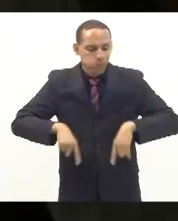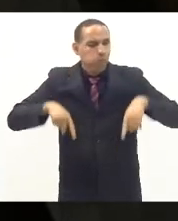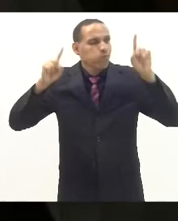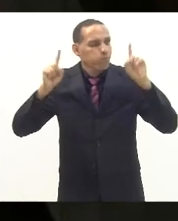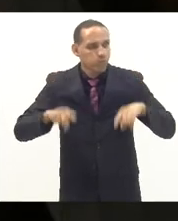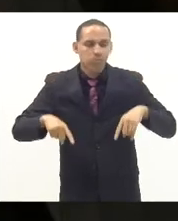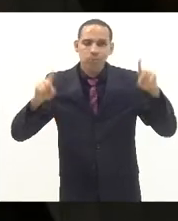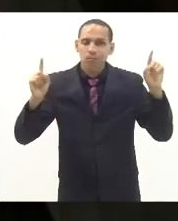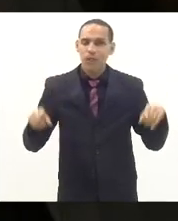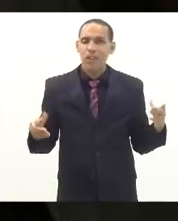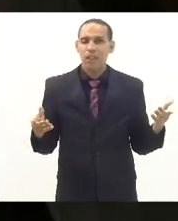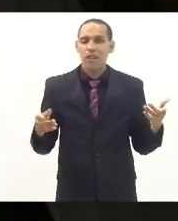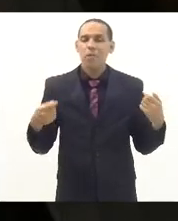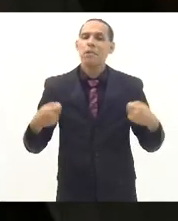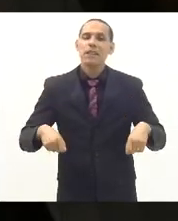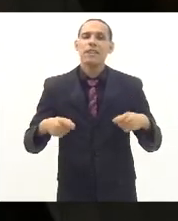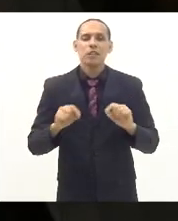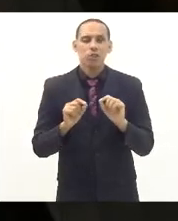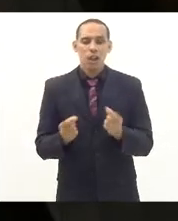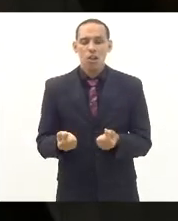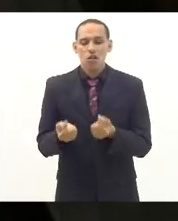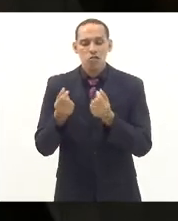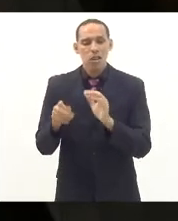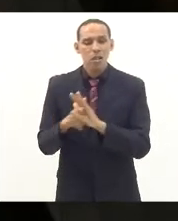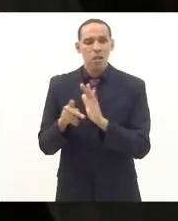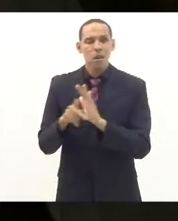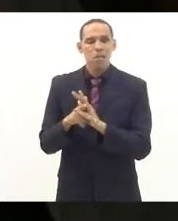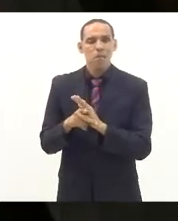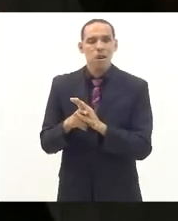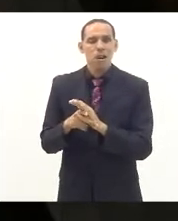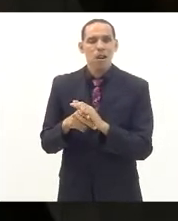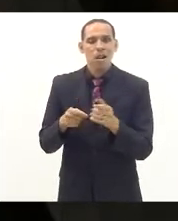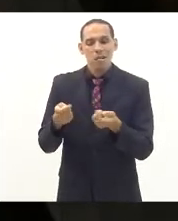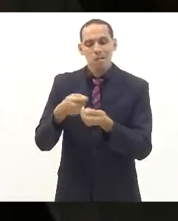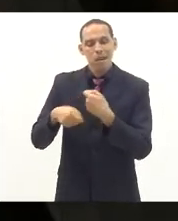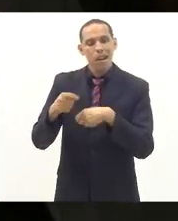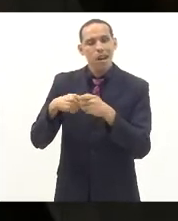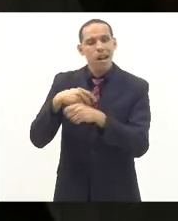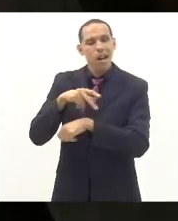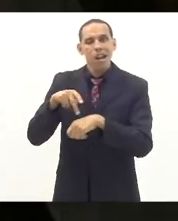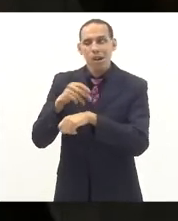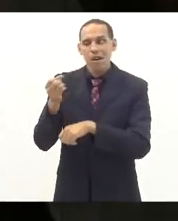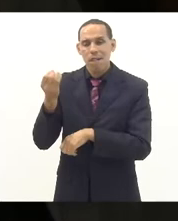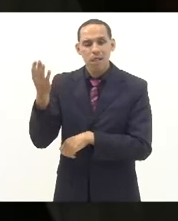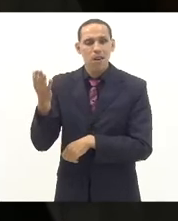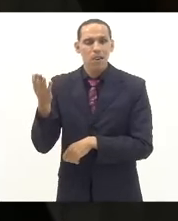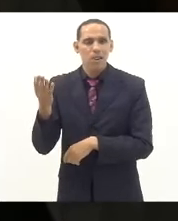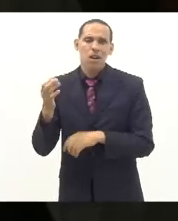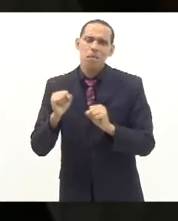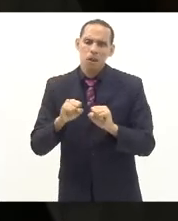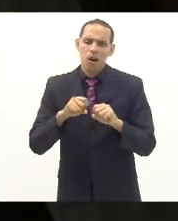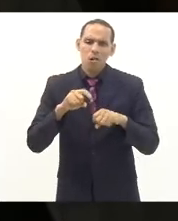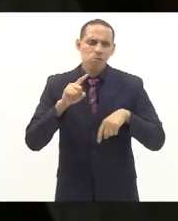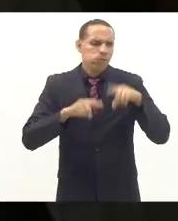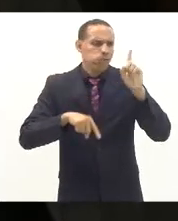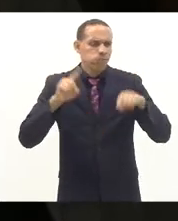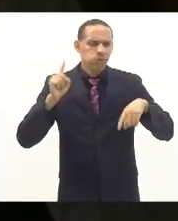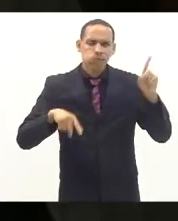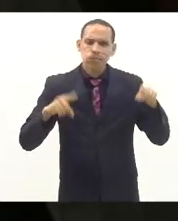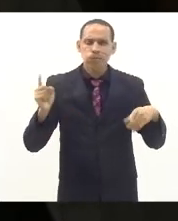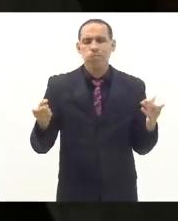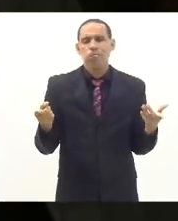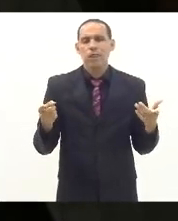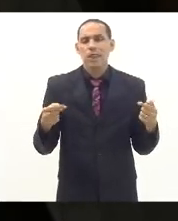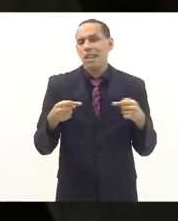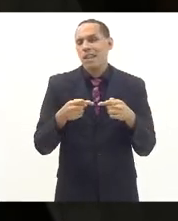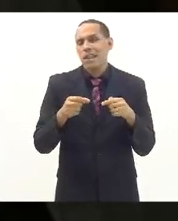não é porque dependem da precificação do mercado internacional e podem oscilar conforme a conjuntura econômica e geopolítica